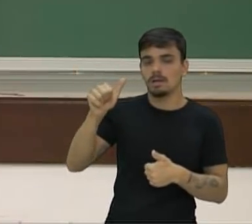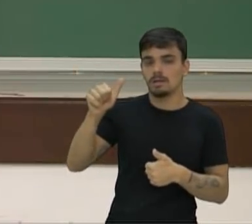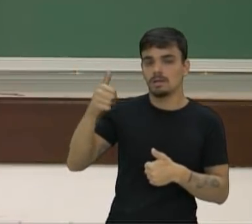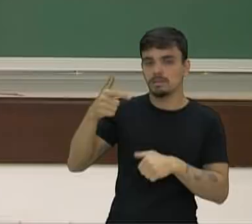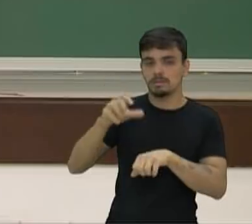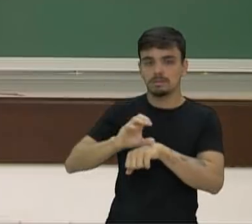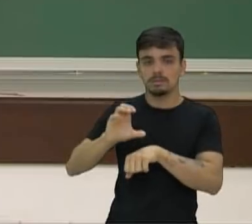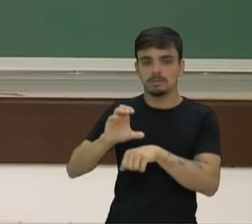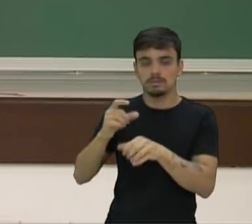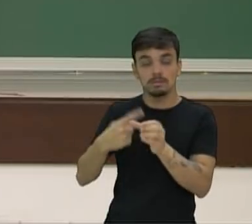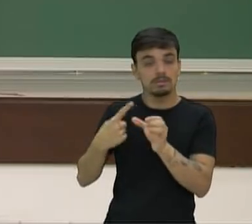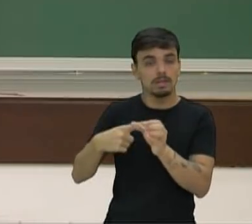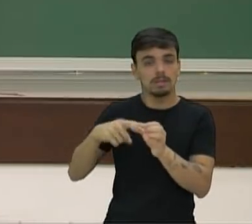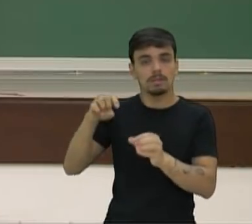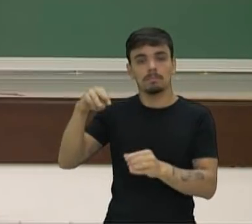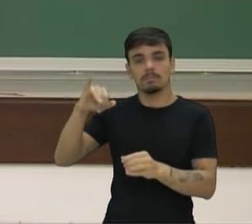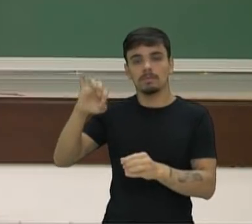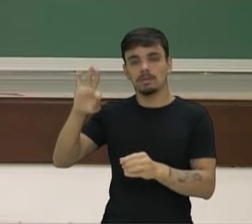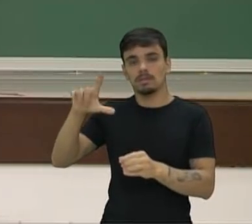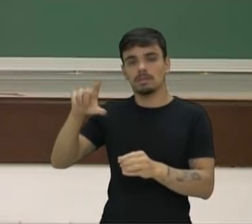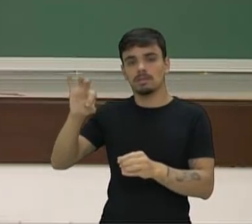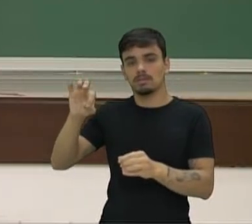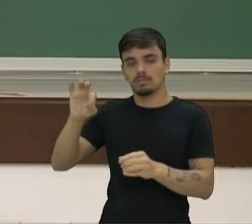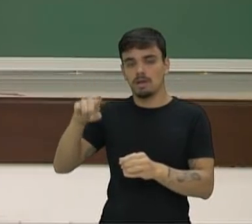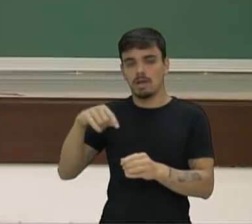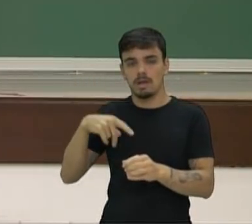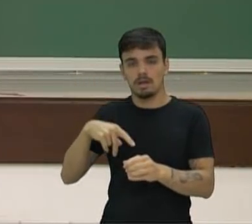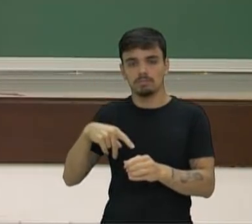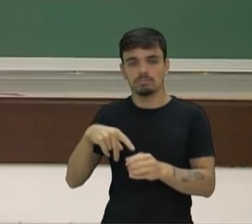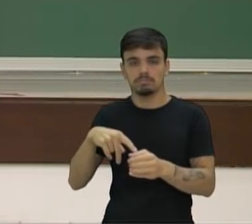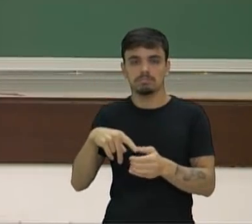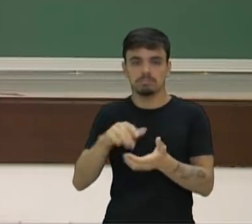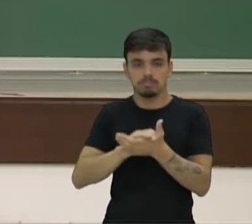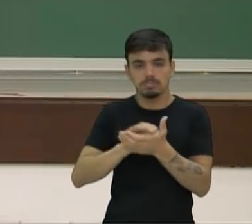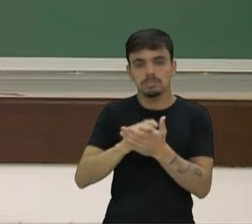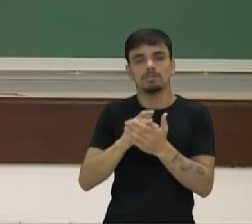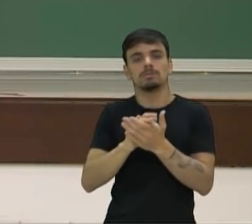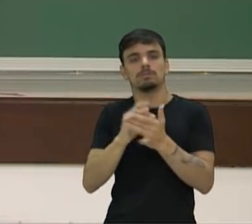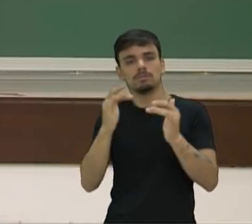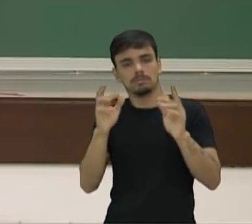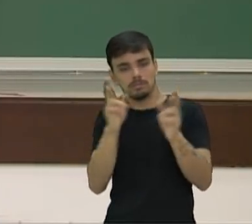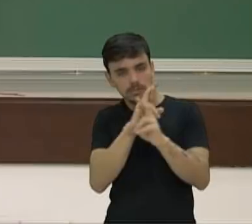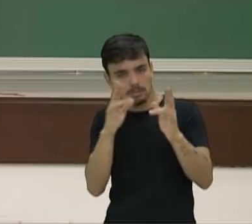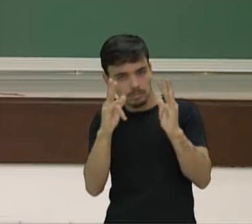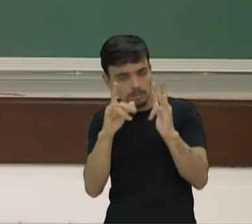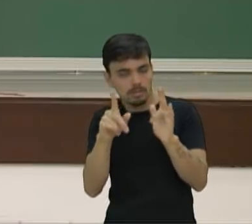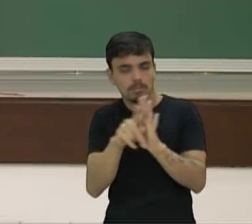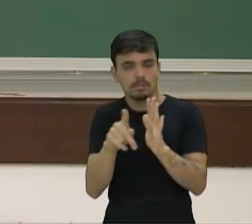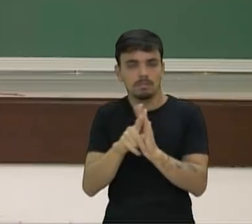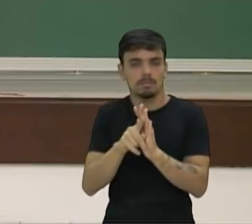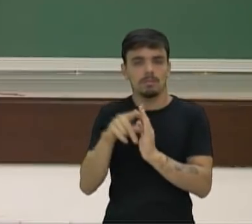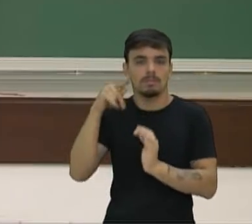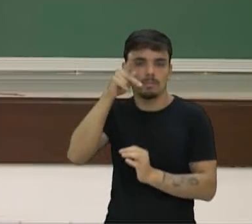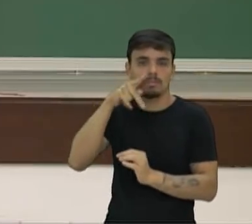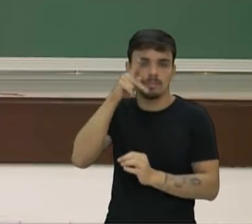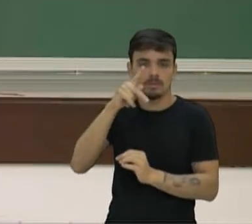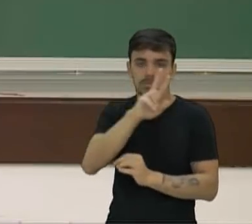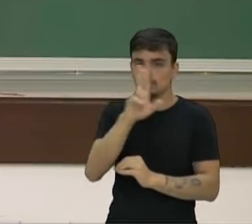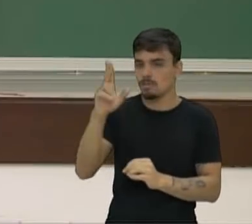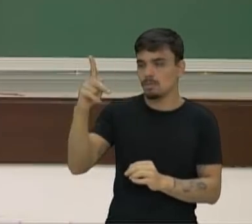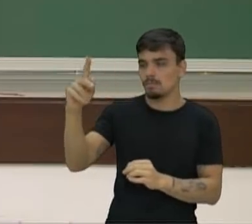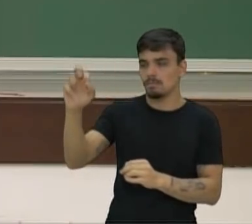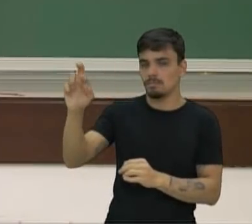ela era amante do principal político do período mais democrático de Atenas, chamado